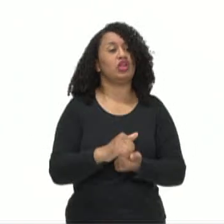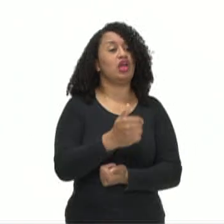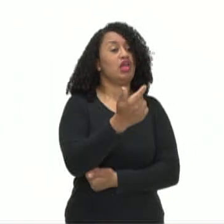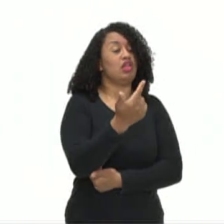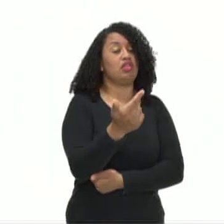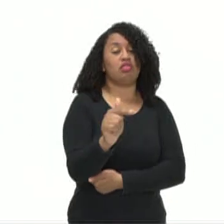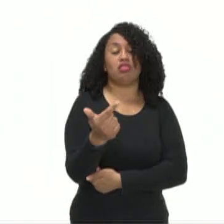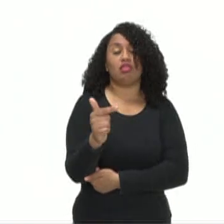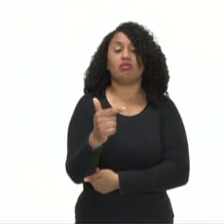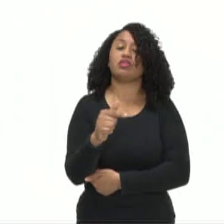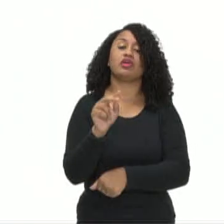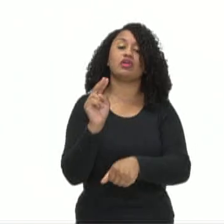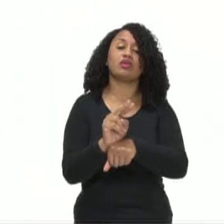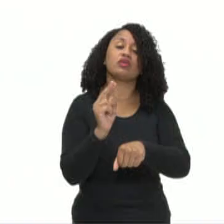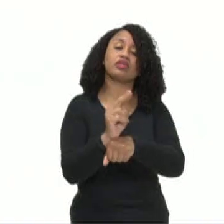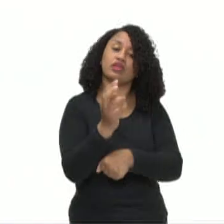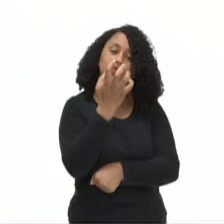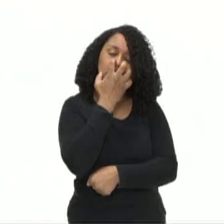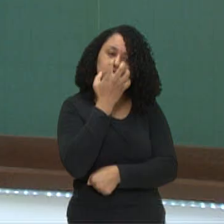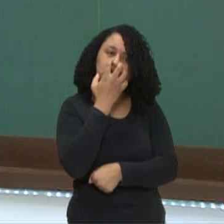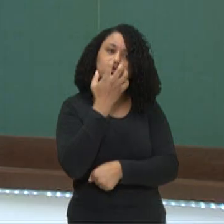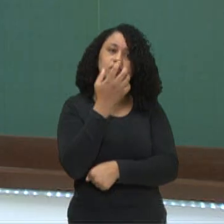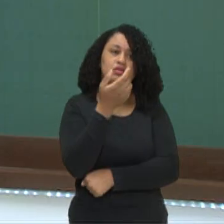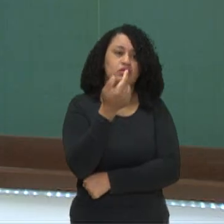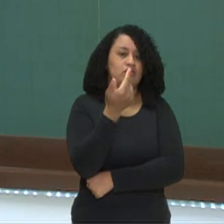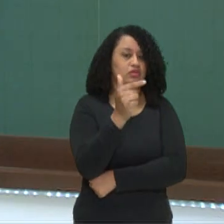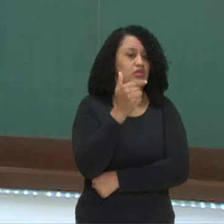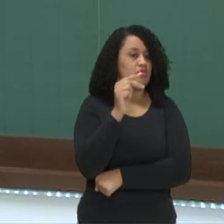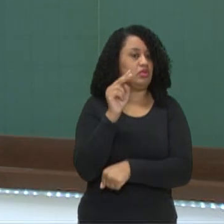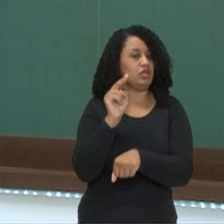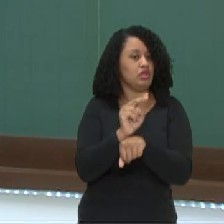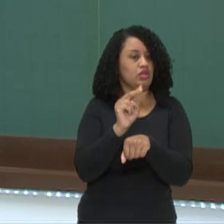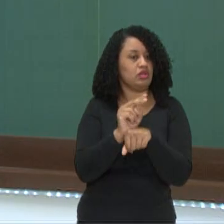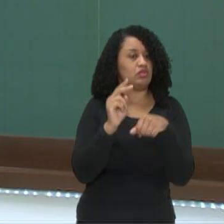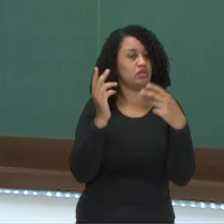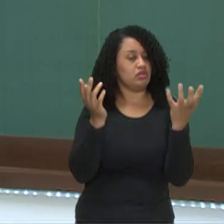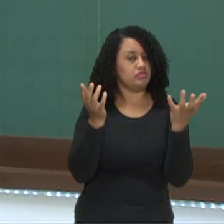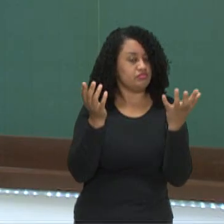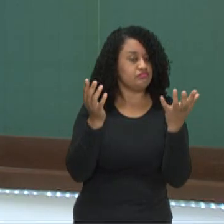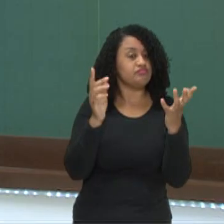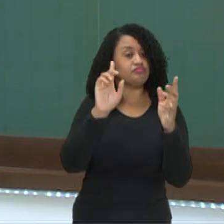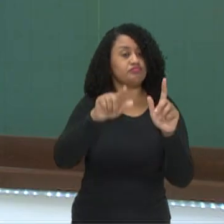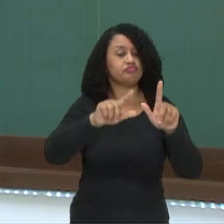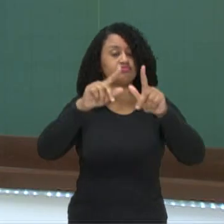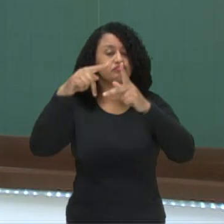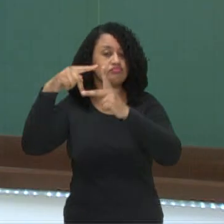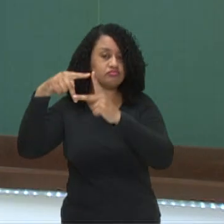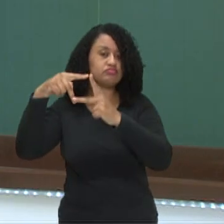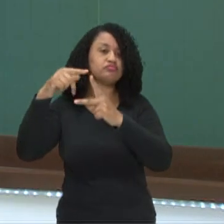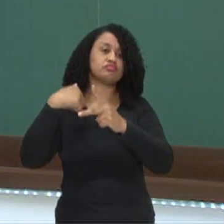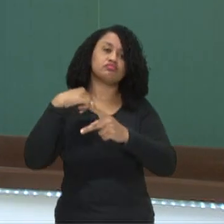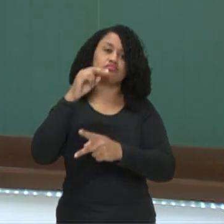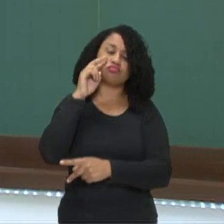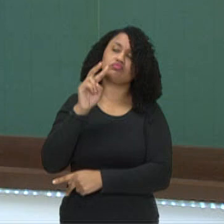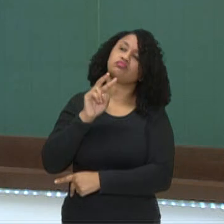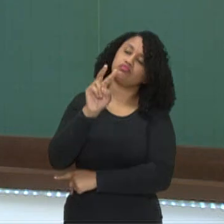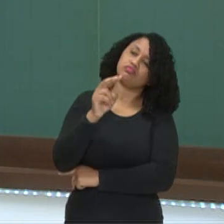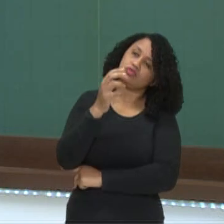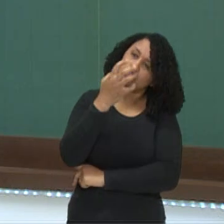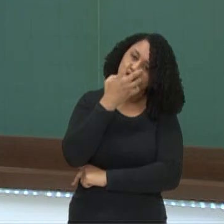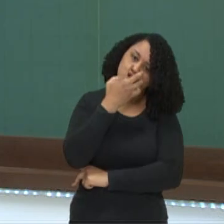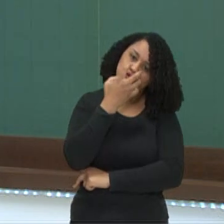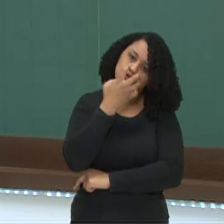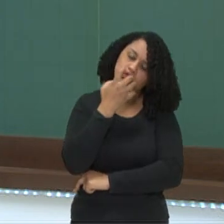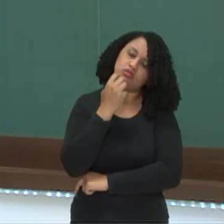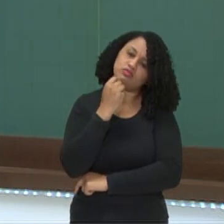tenha cuidado com o cão. Veja só, não tenha cuidado com o cão. Na sequência, ele vê qual é o cão